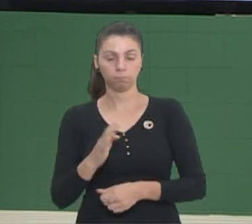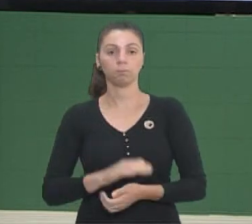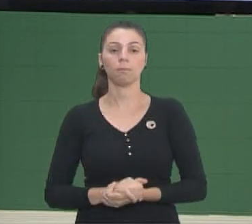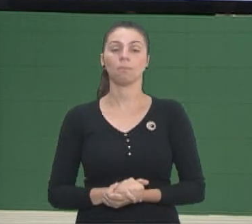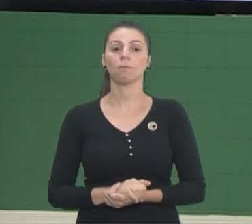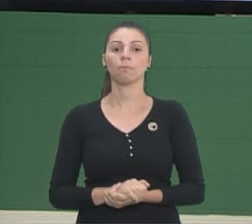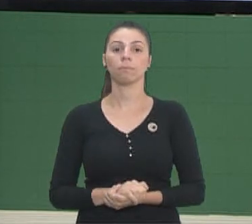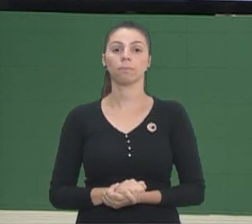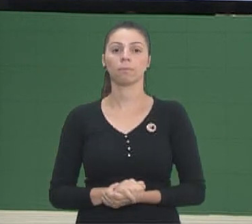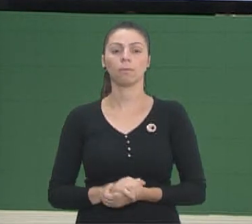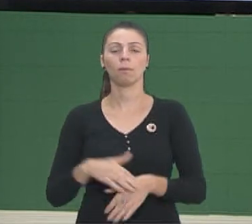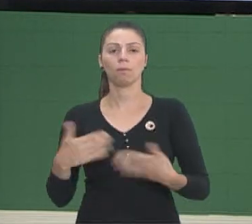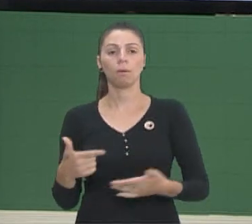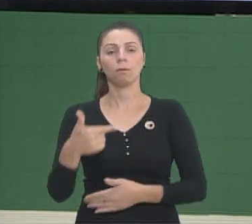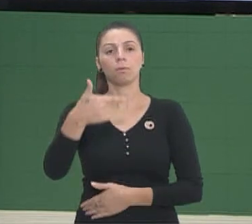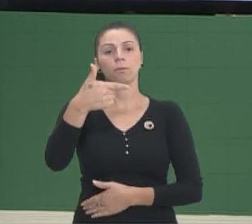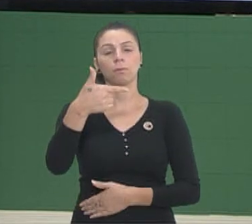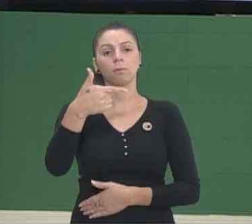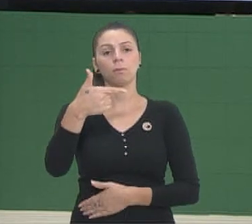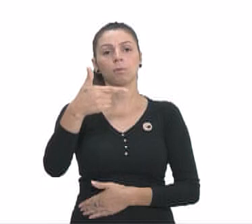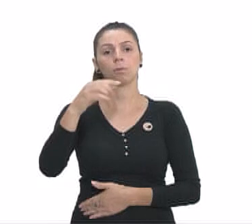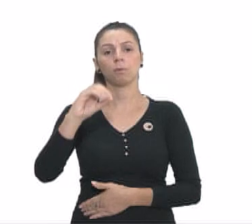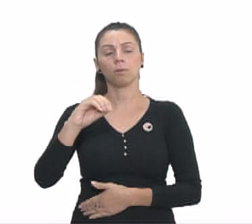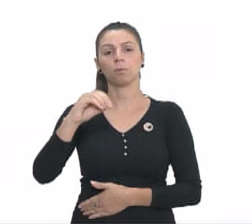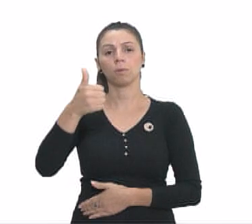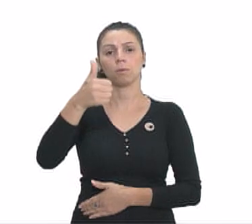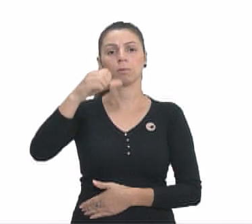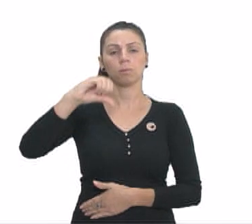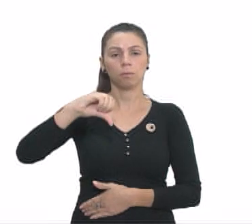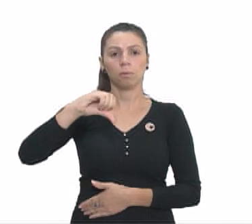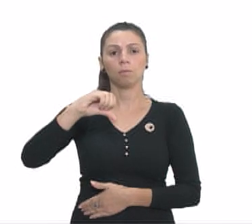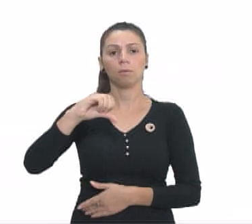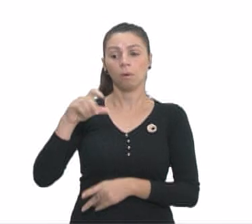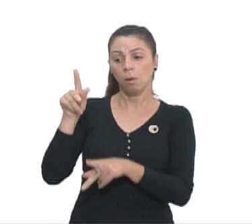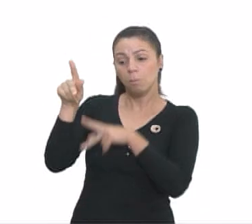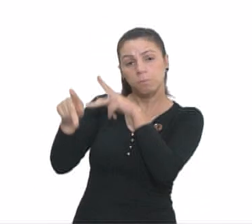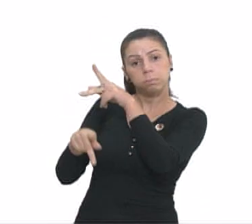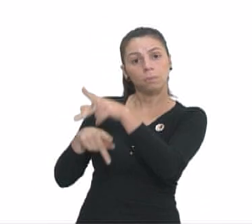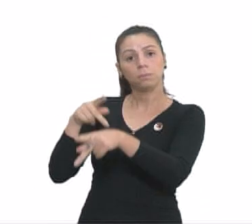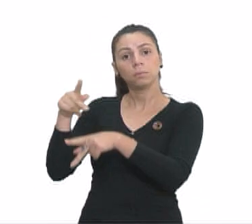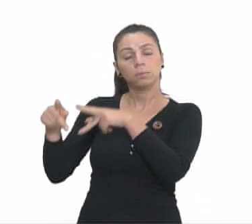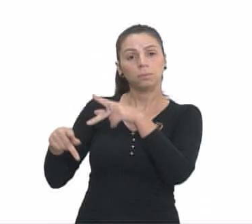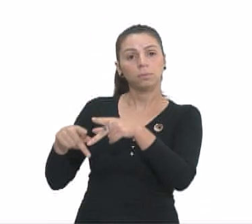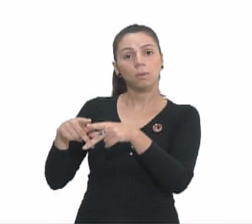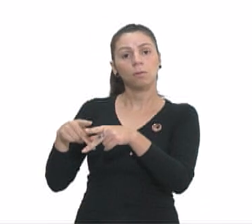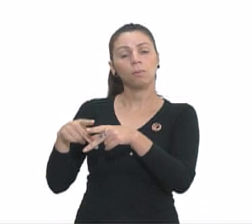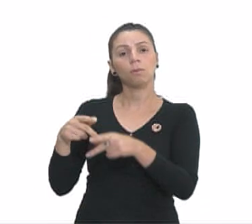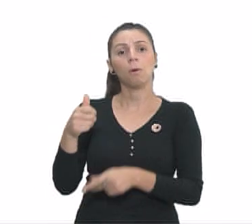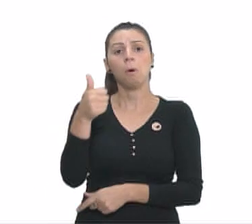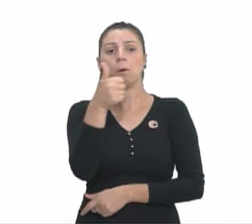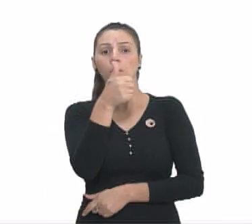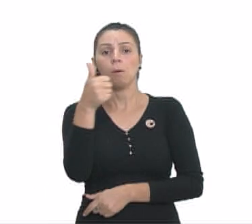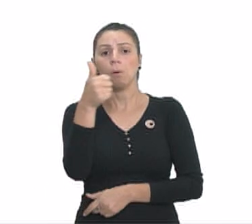Estima-se que, em 2019, a população tenha passado o número de